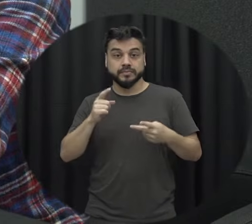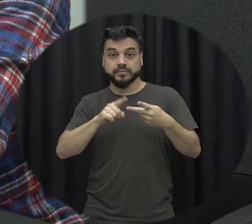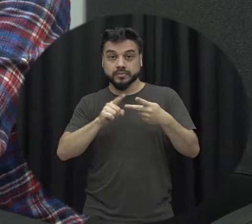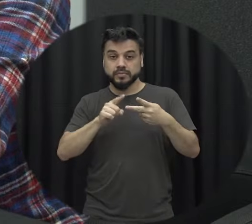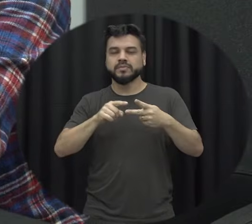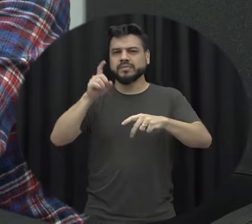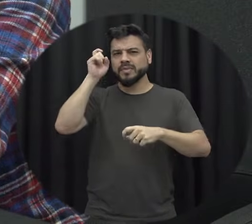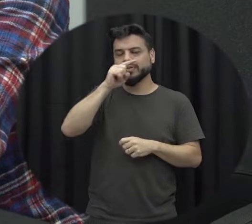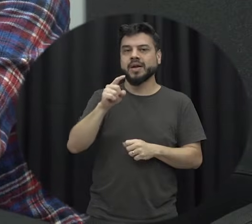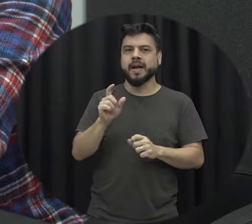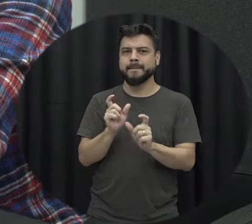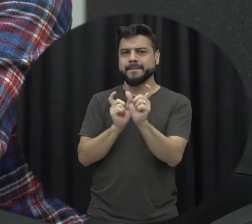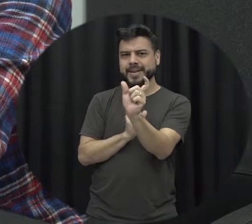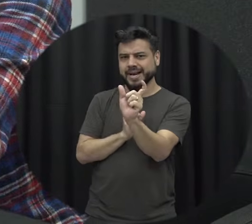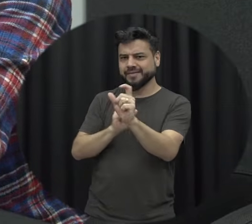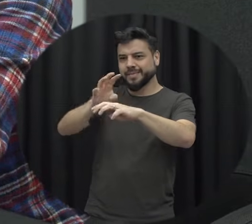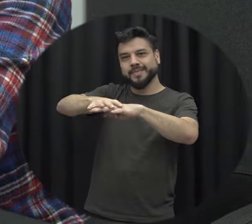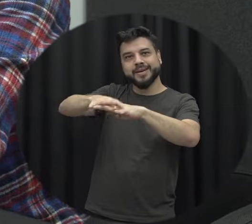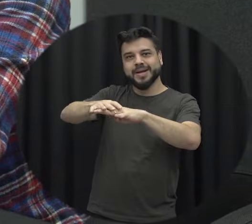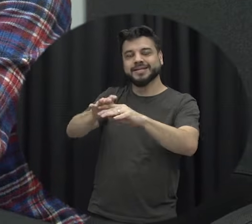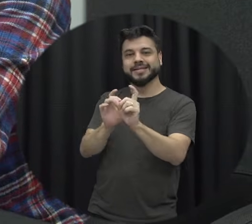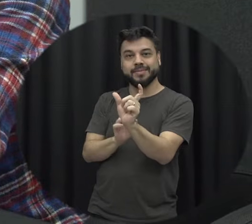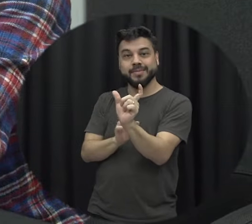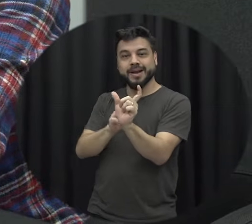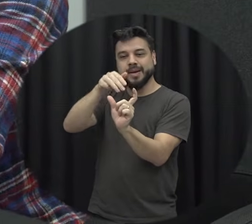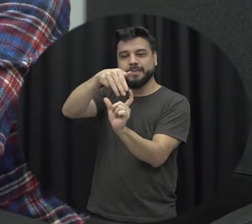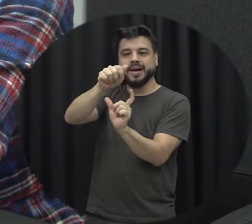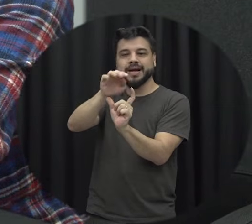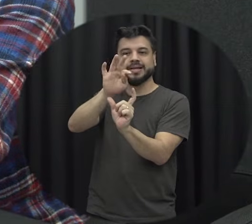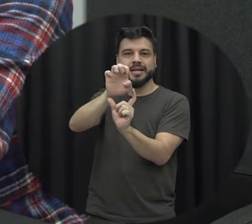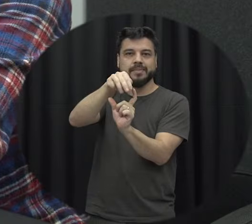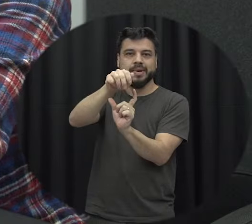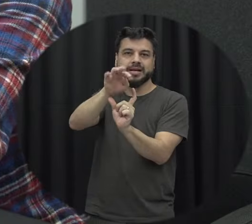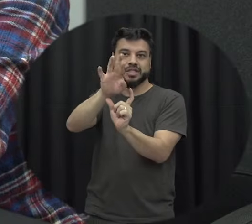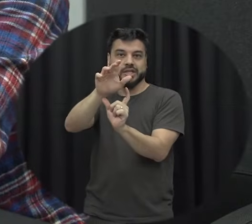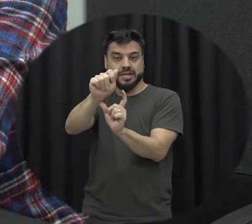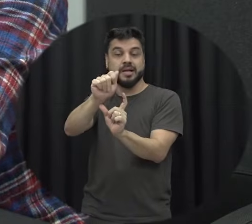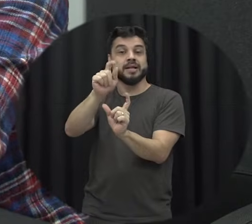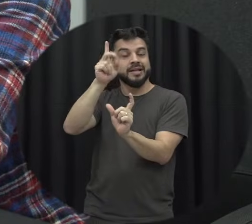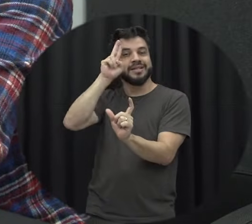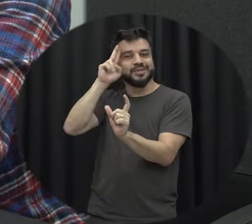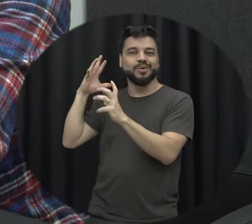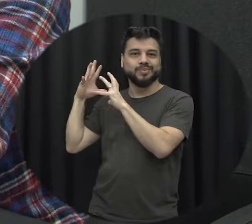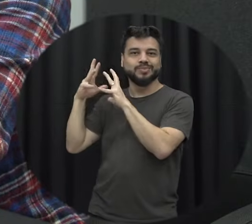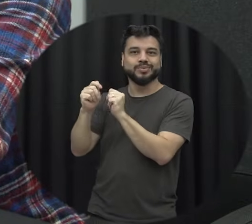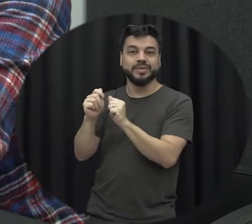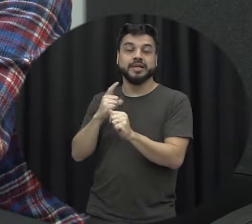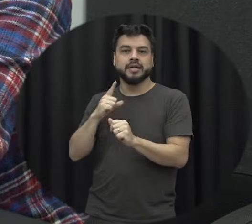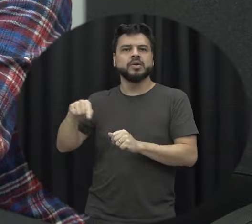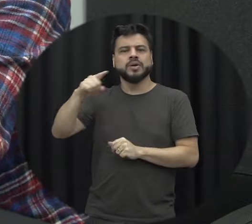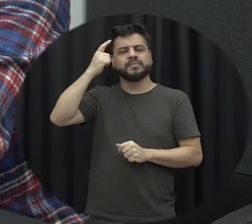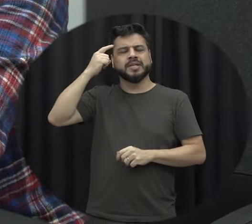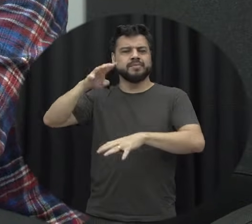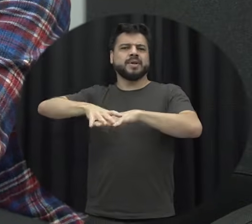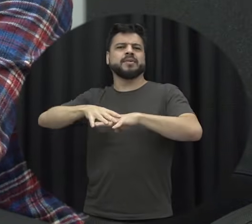termo matemática tem uma história. Quando a gente fala em matemática, muitos de nós aqui nos fazemos associar